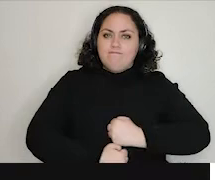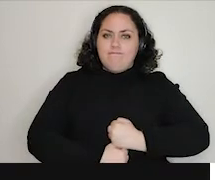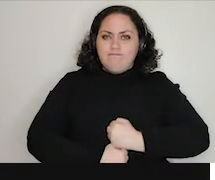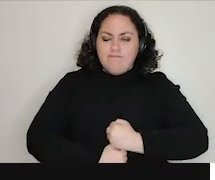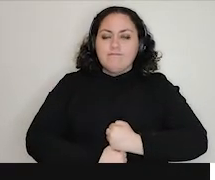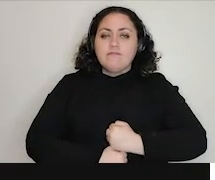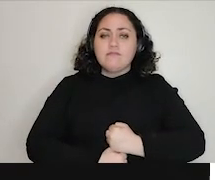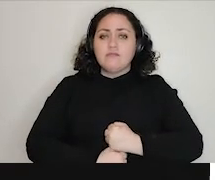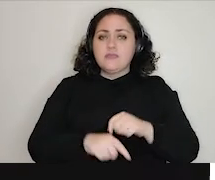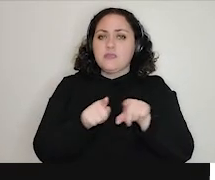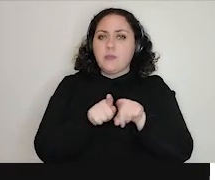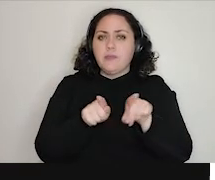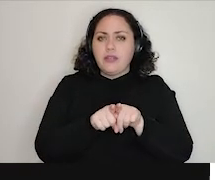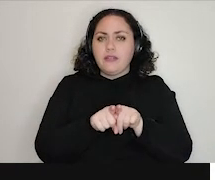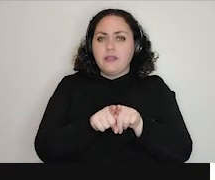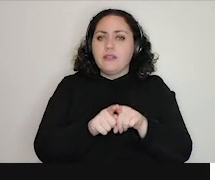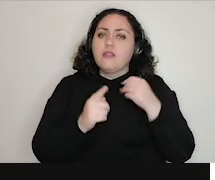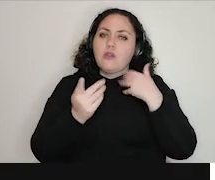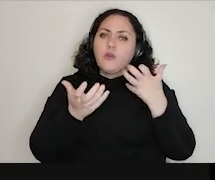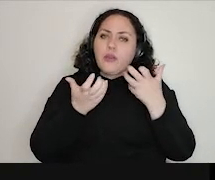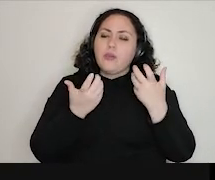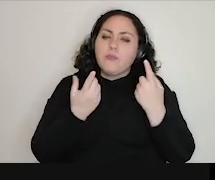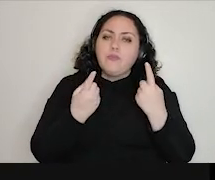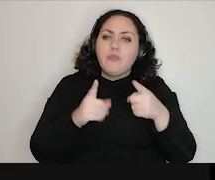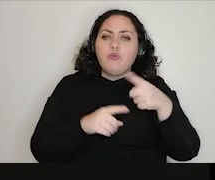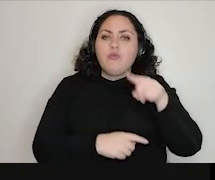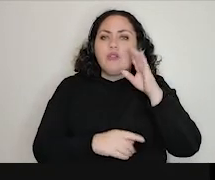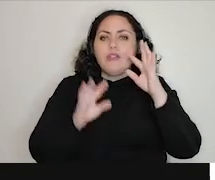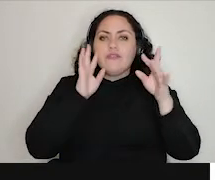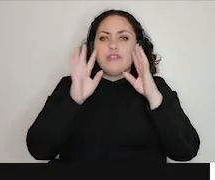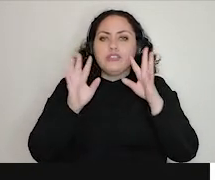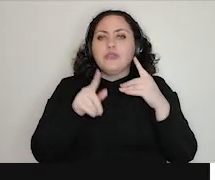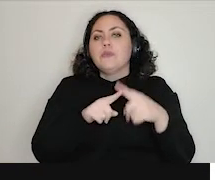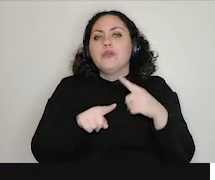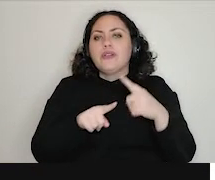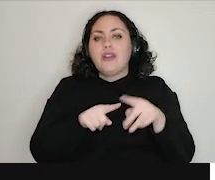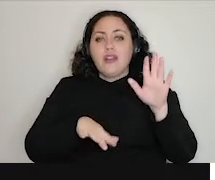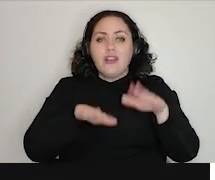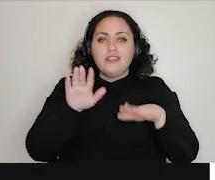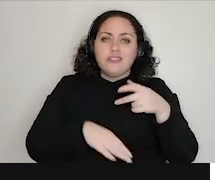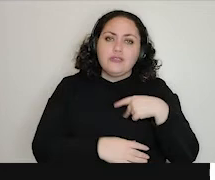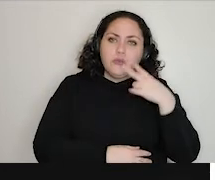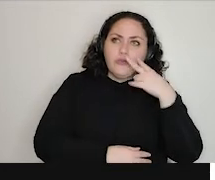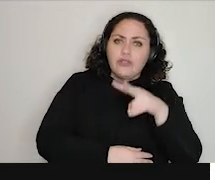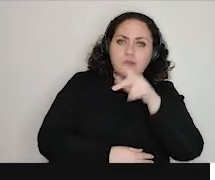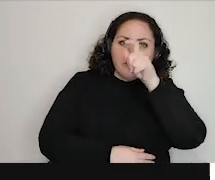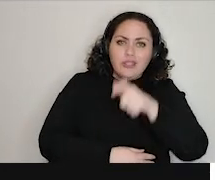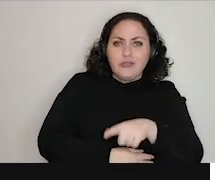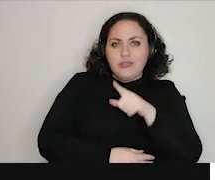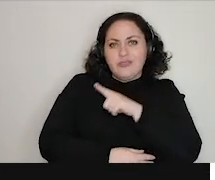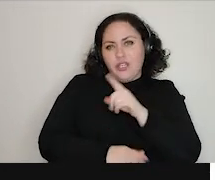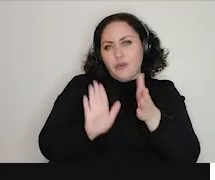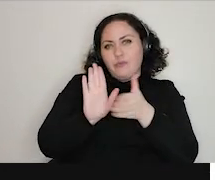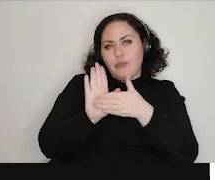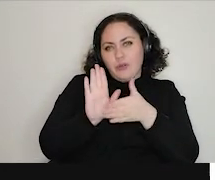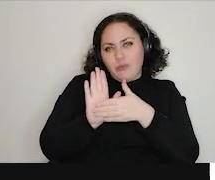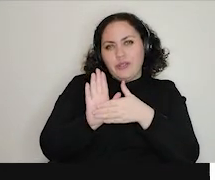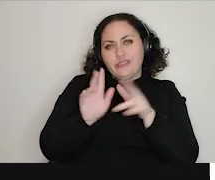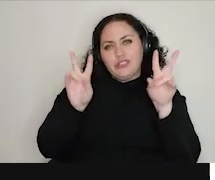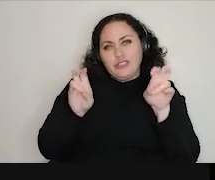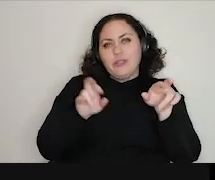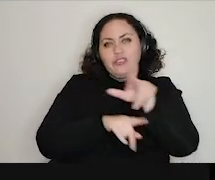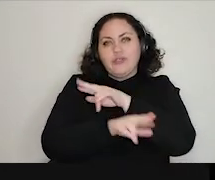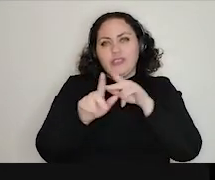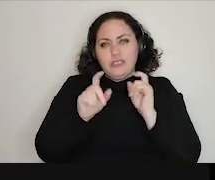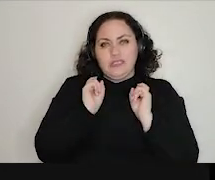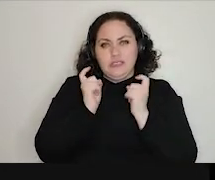né? Então, eu quero que vocês entendam essas questões que eu estou trazendo, justamente para que a gente, quando se depare com pessoas que têm uma proposta de